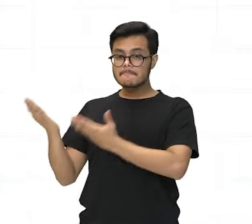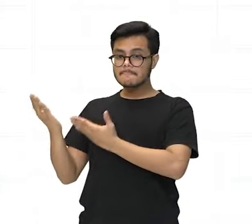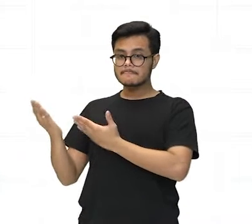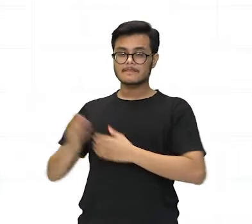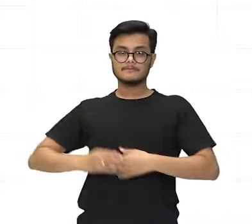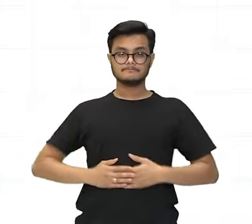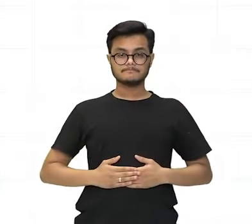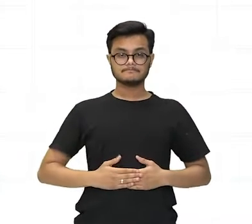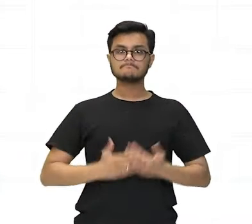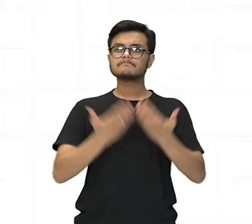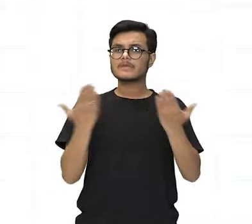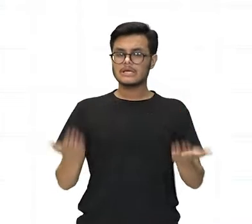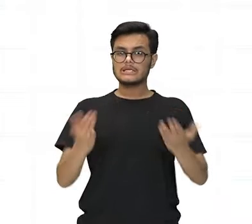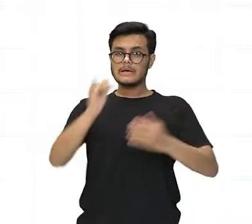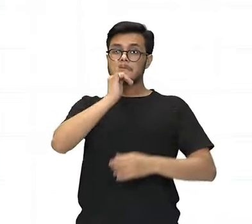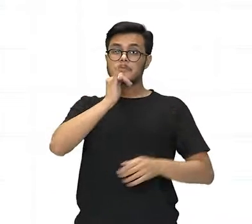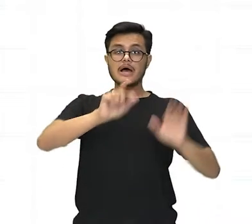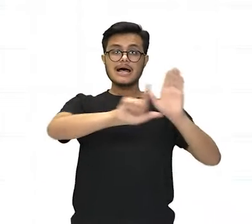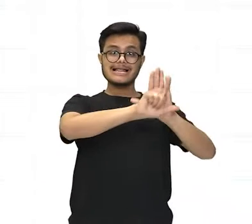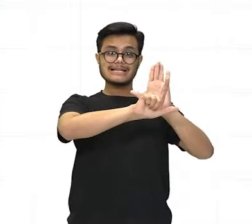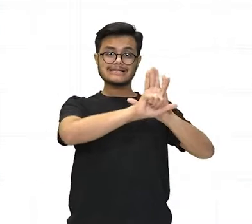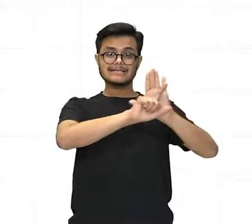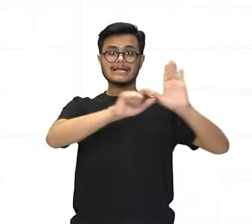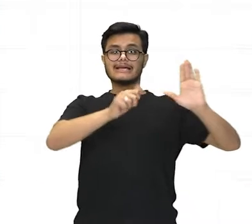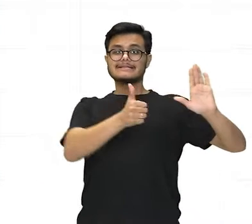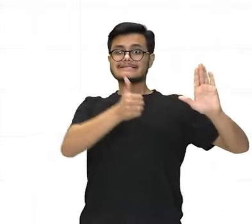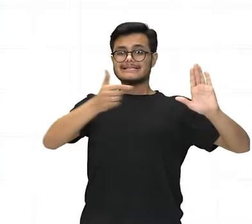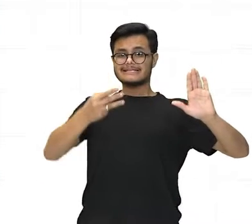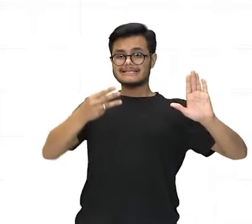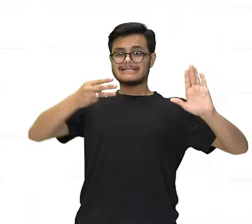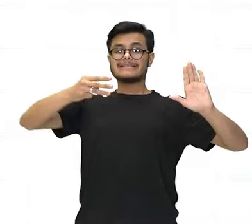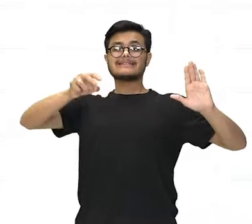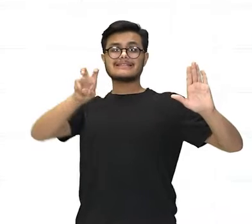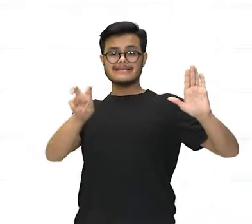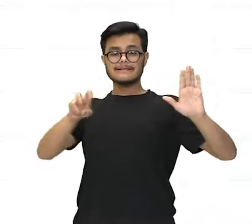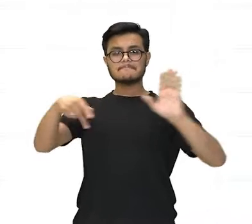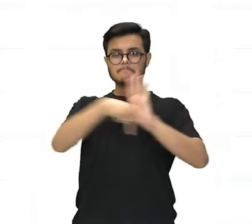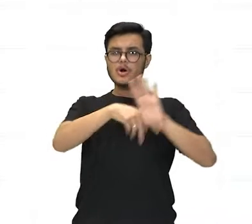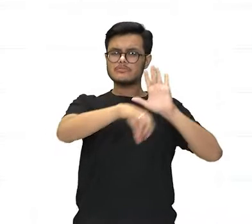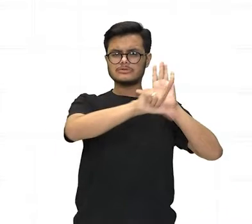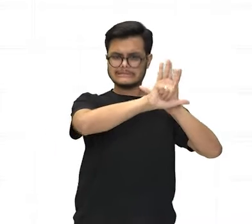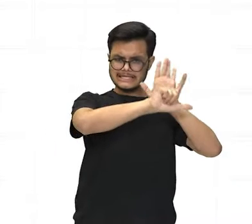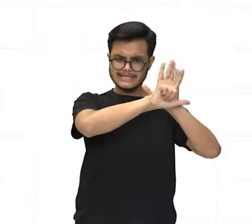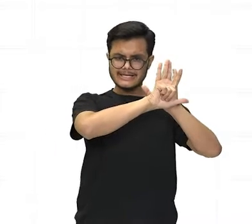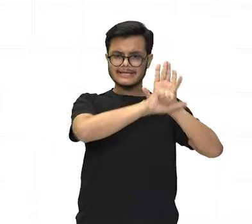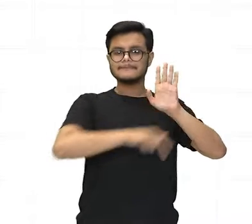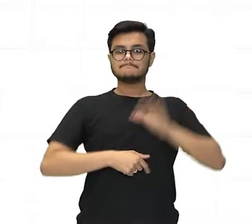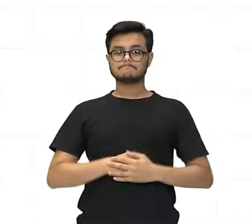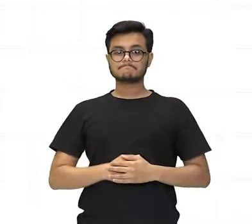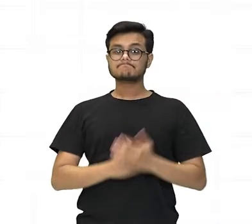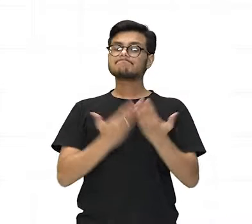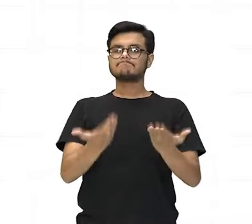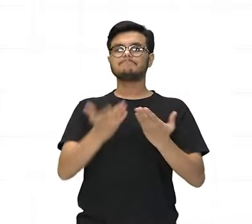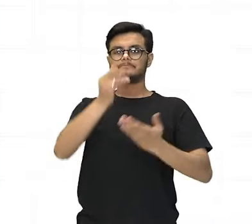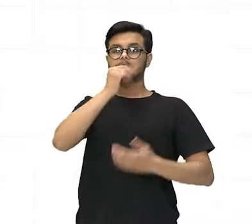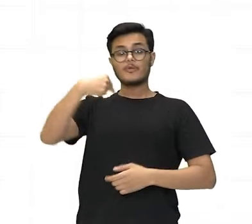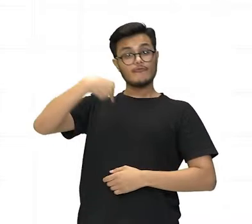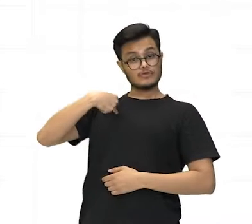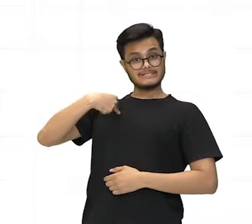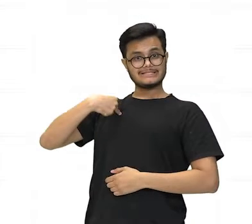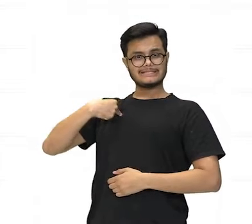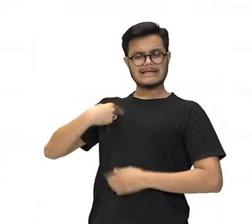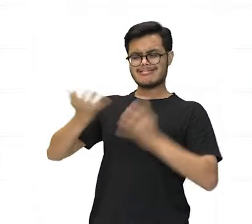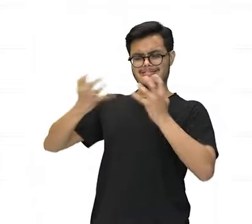Muito bem, de acordo com o artigo 135 do Código Penal Brasileiro, deixar de prestar socorro